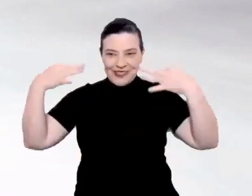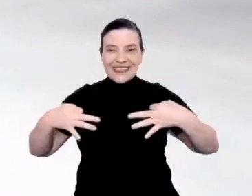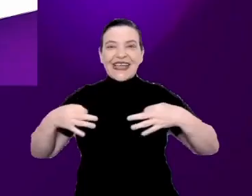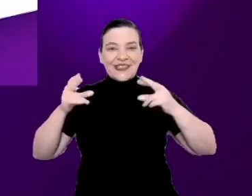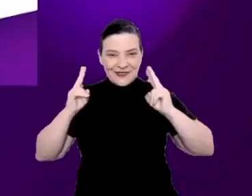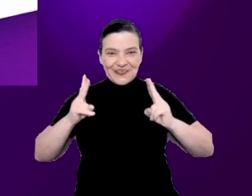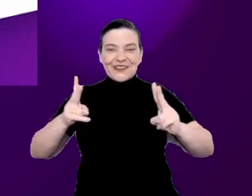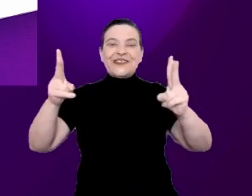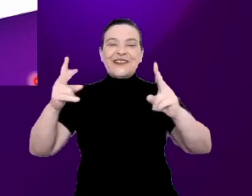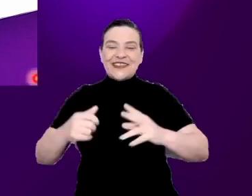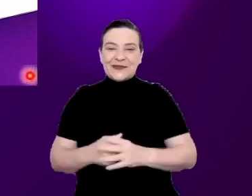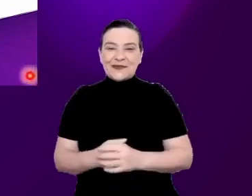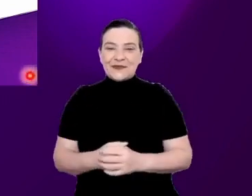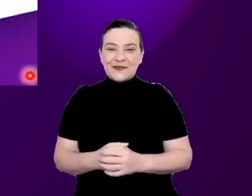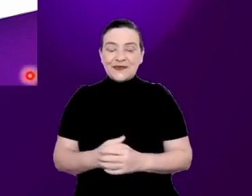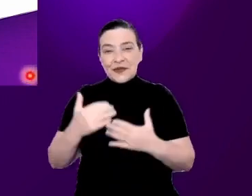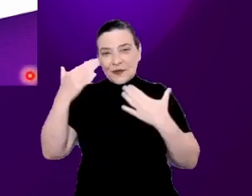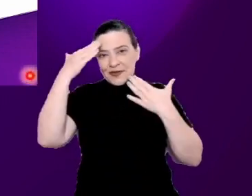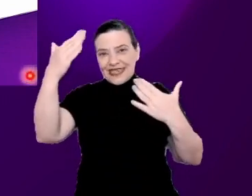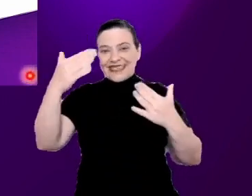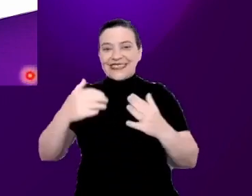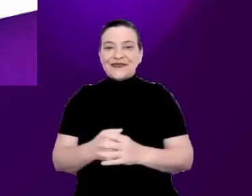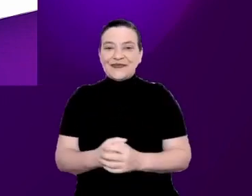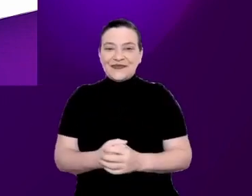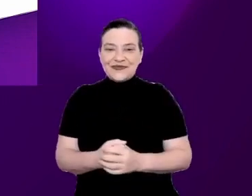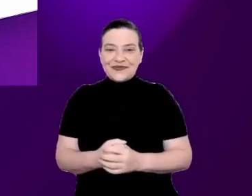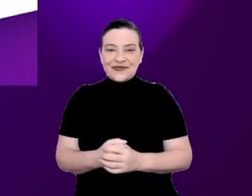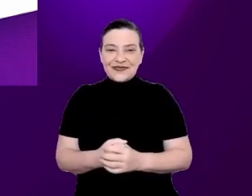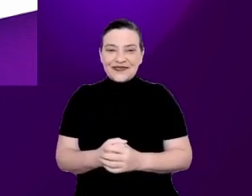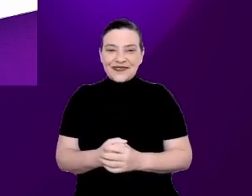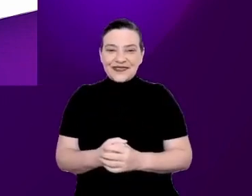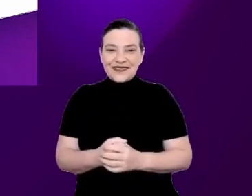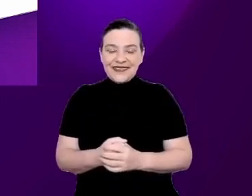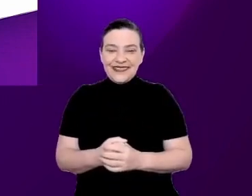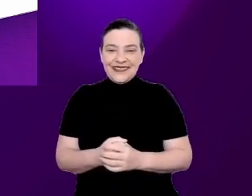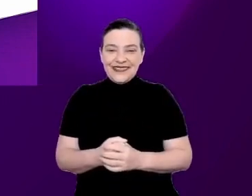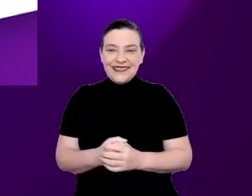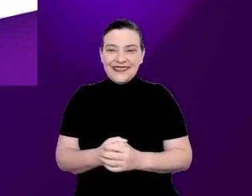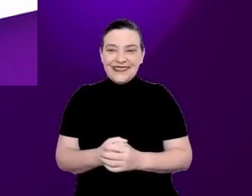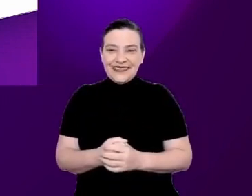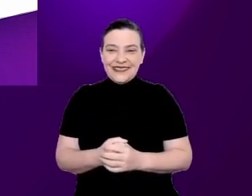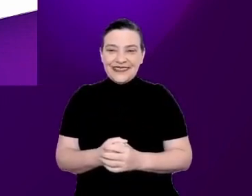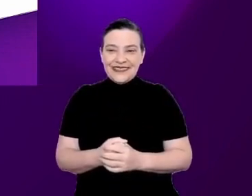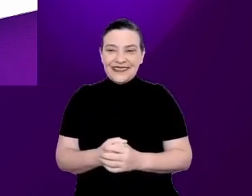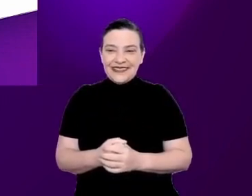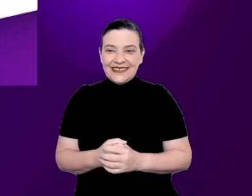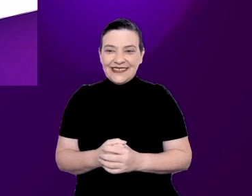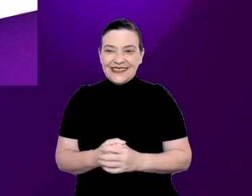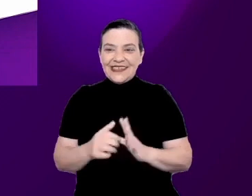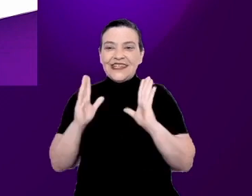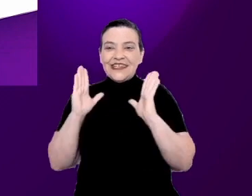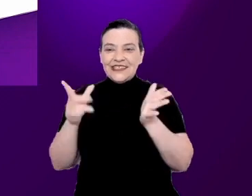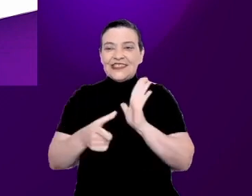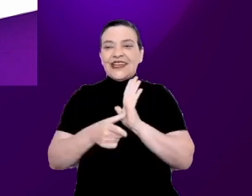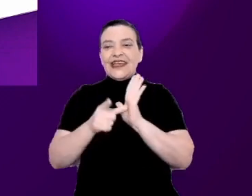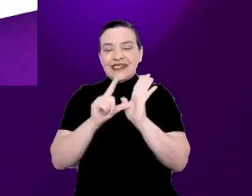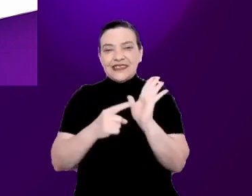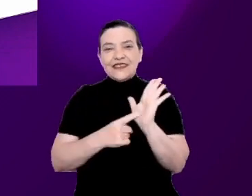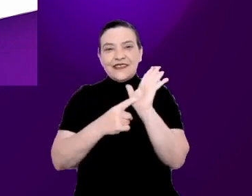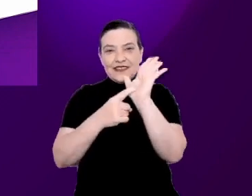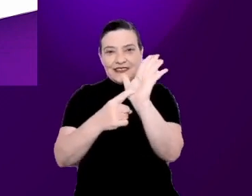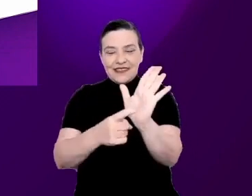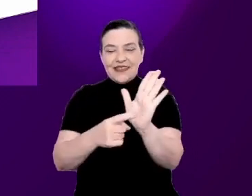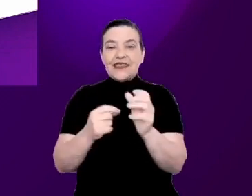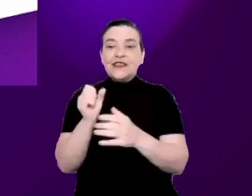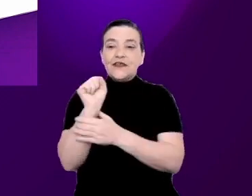seguir. Ótimo, obrigada. Então, o Manara já fez o favor de me apresentar. Eu sou fisioterapeuta,